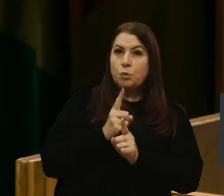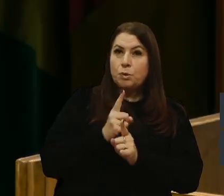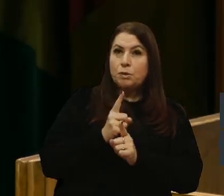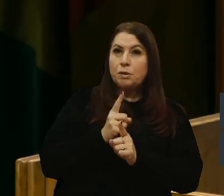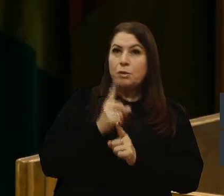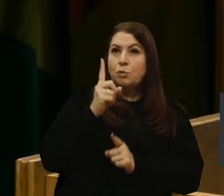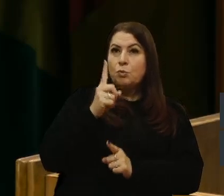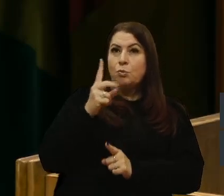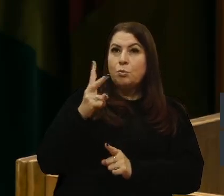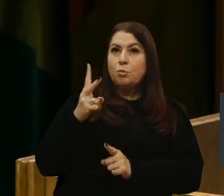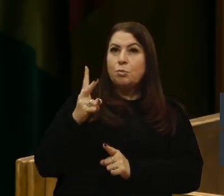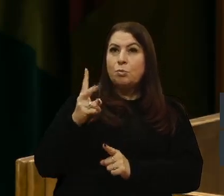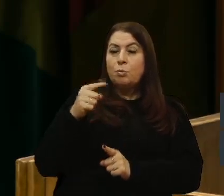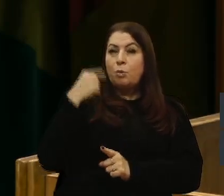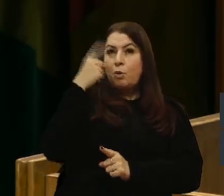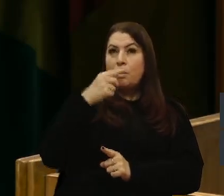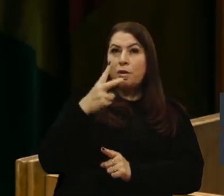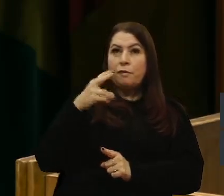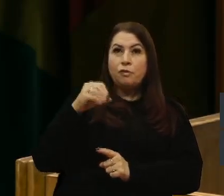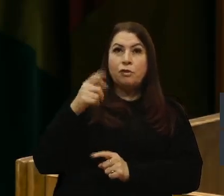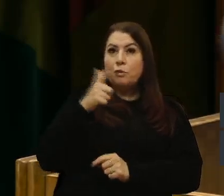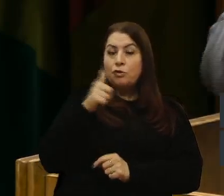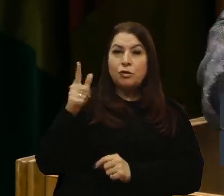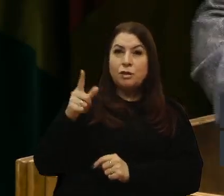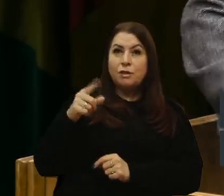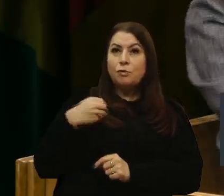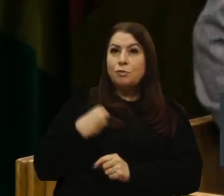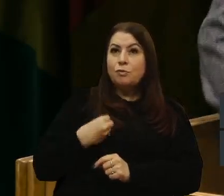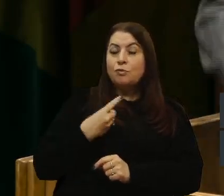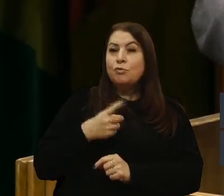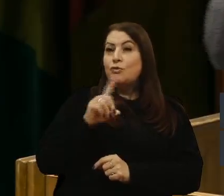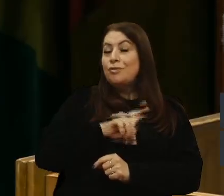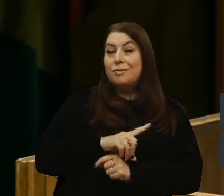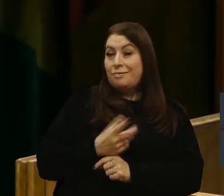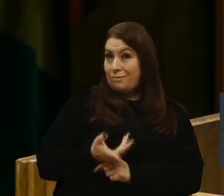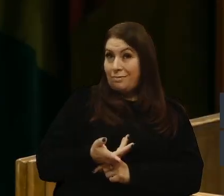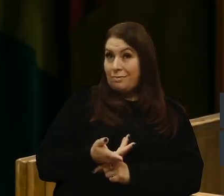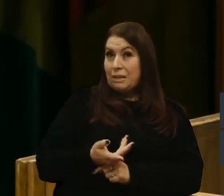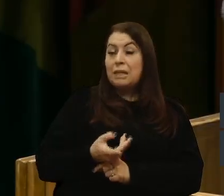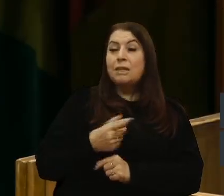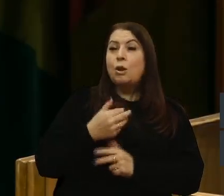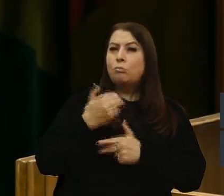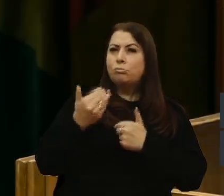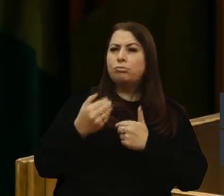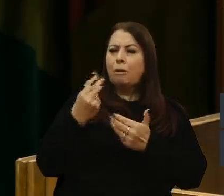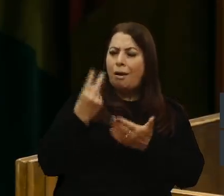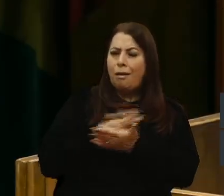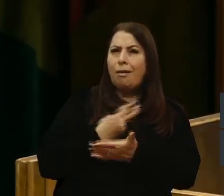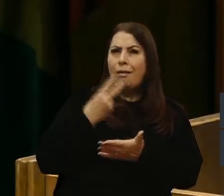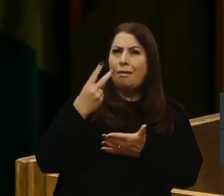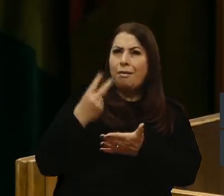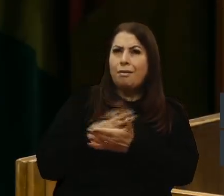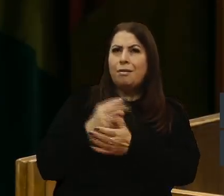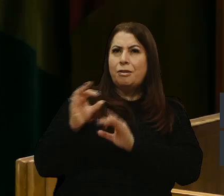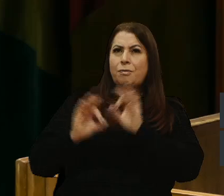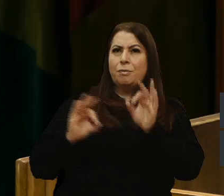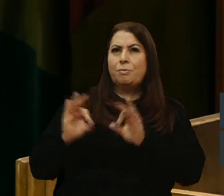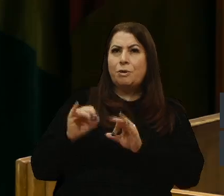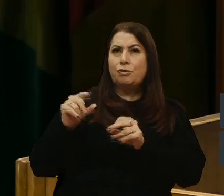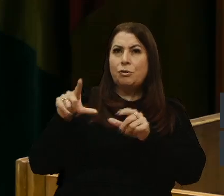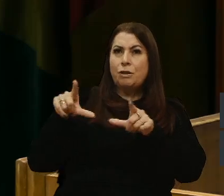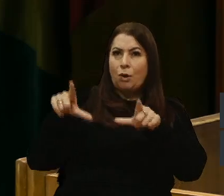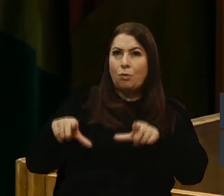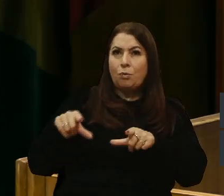1h20 que nem existia no meu dia, que é o que o senhor demora. E aqui são sequências de erros no planejamento urbano da Zona Leste.